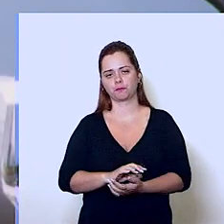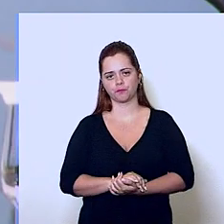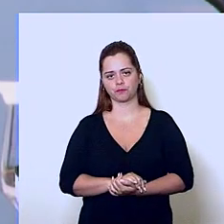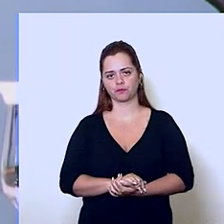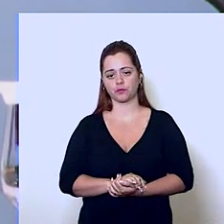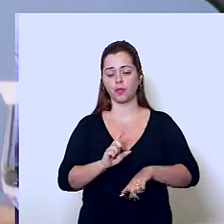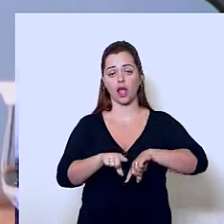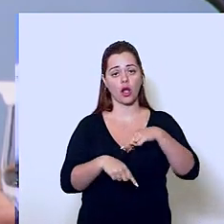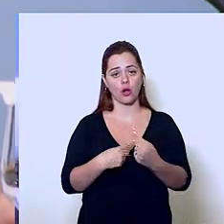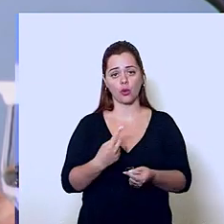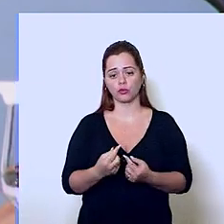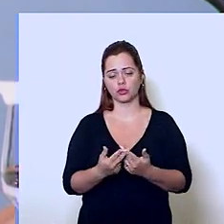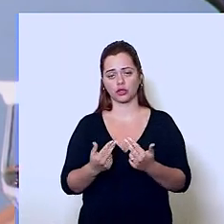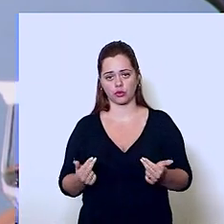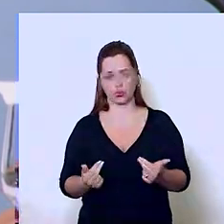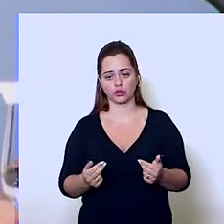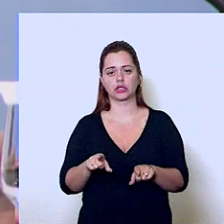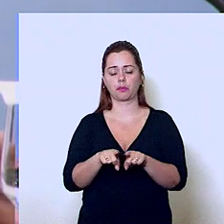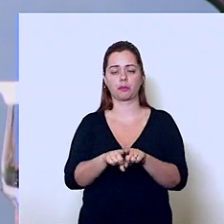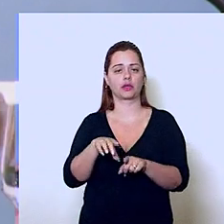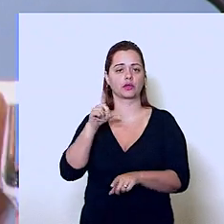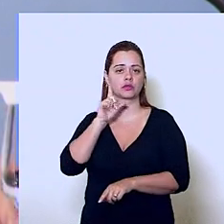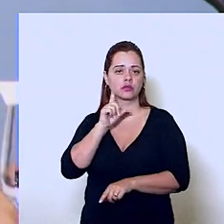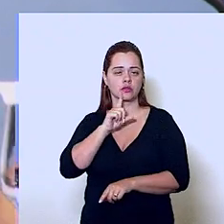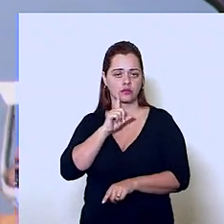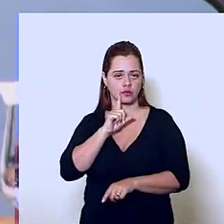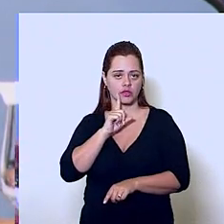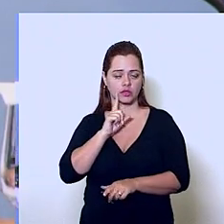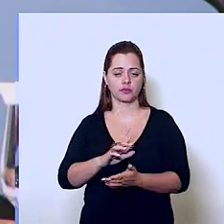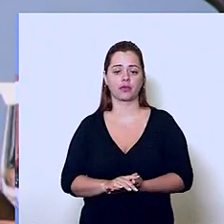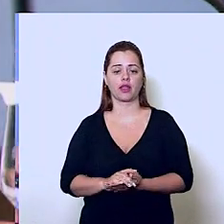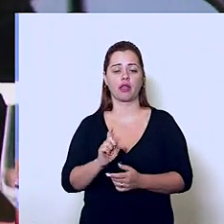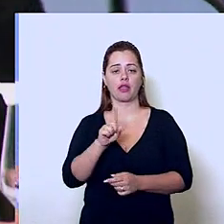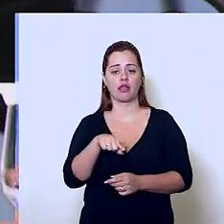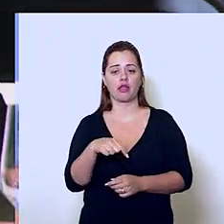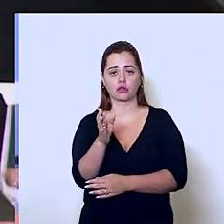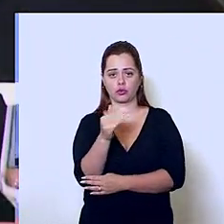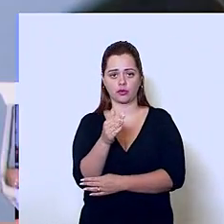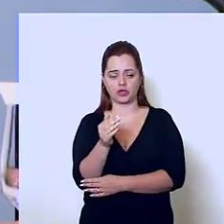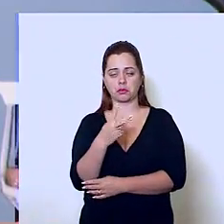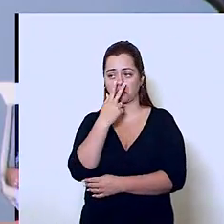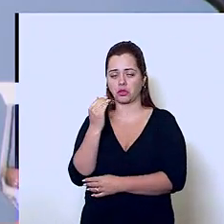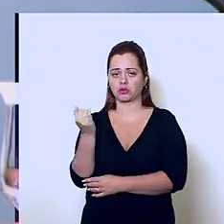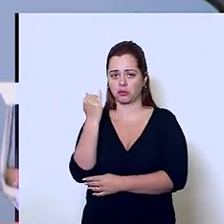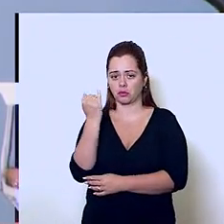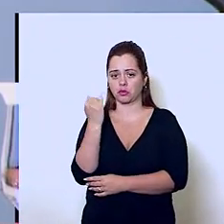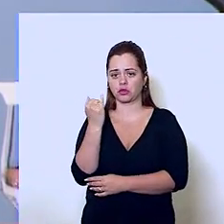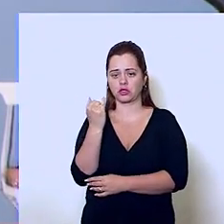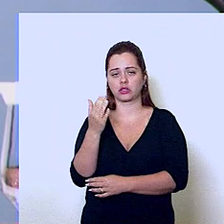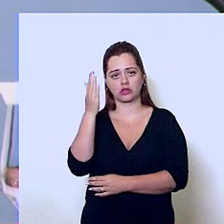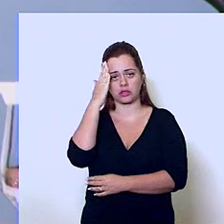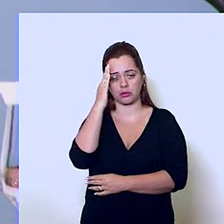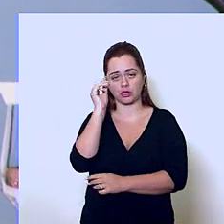aspecto ainda em Washington, um aspecto da diplomacia que eu acho muito importante salientar também, que às vezes